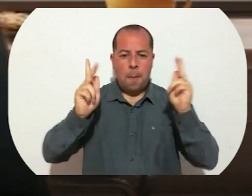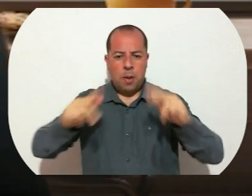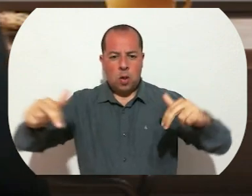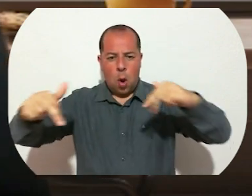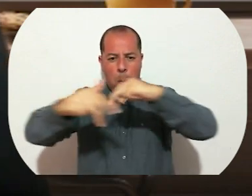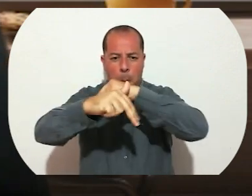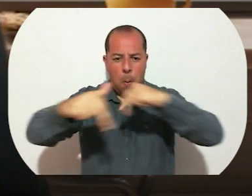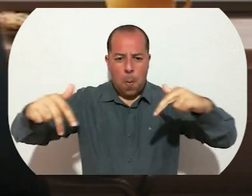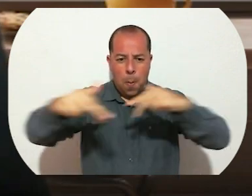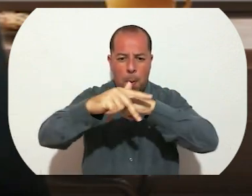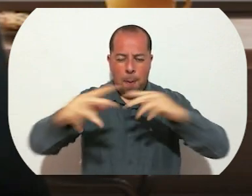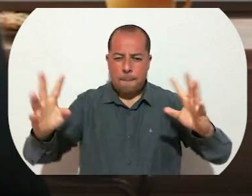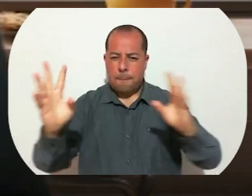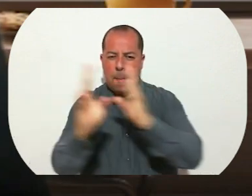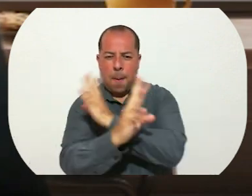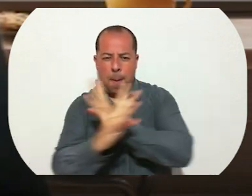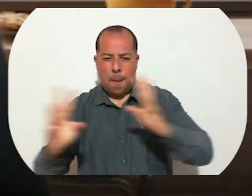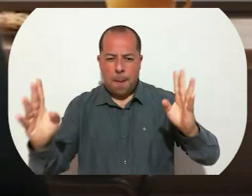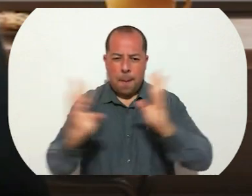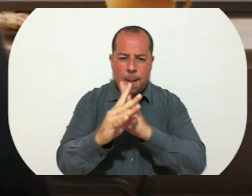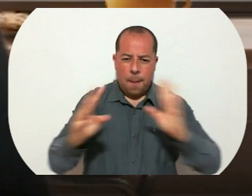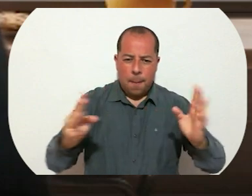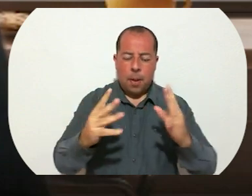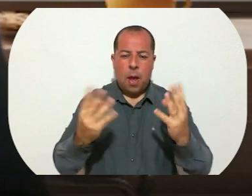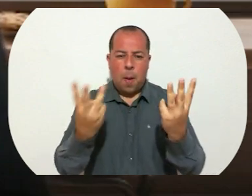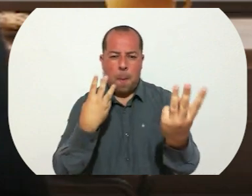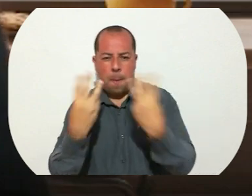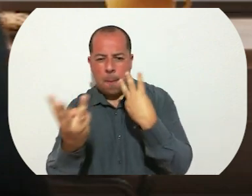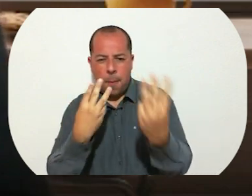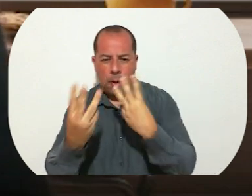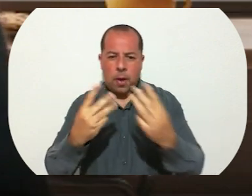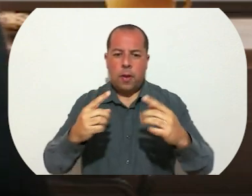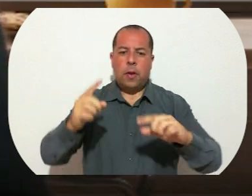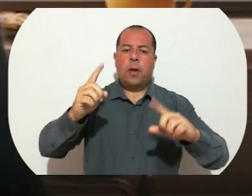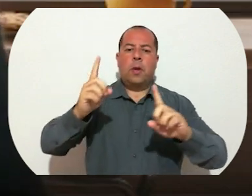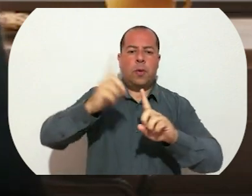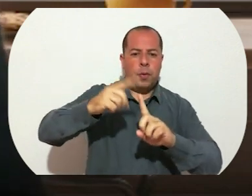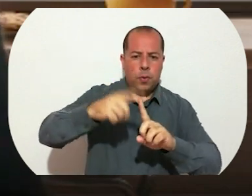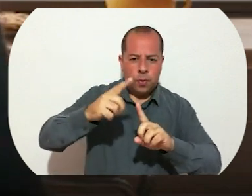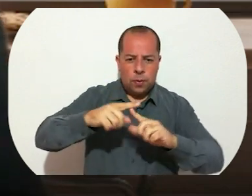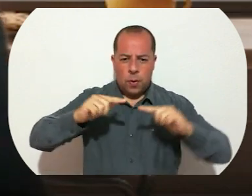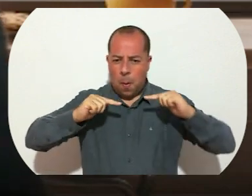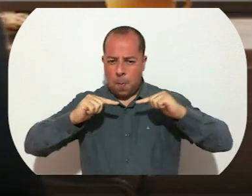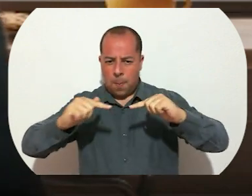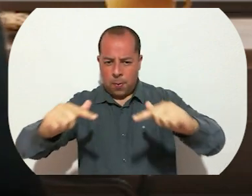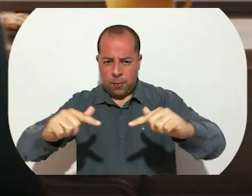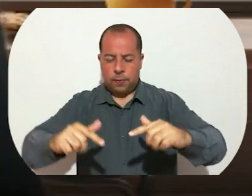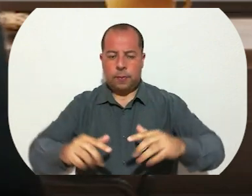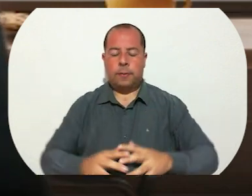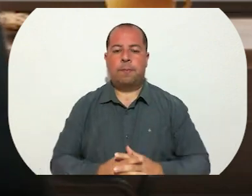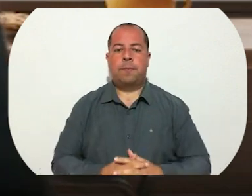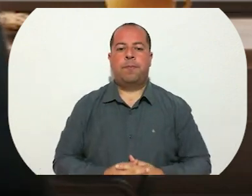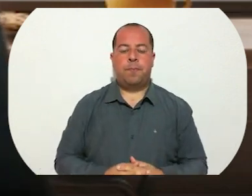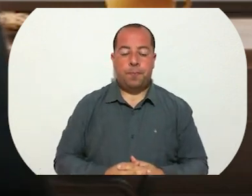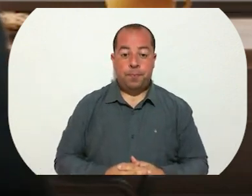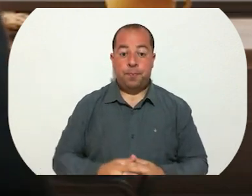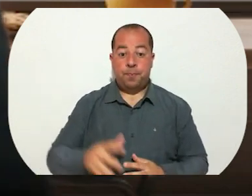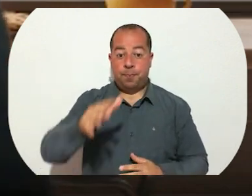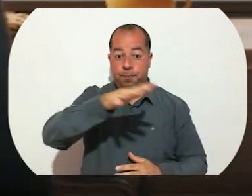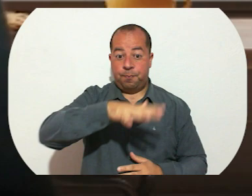na definição das melhorias das vias e na definição do tipo de pavimento, entre outras